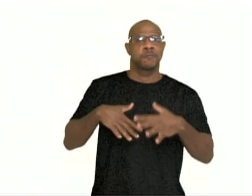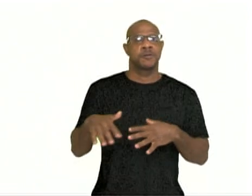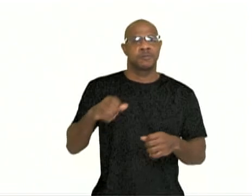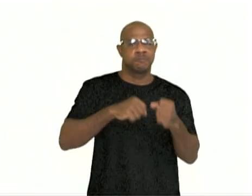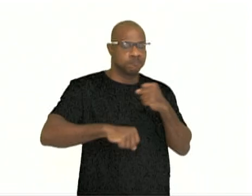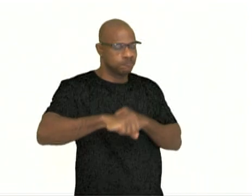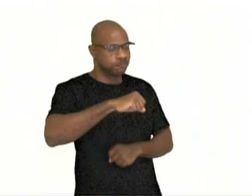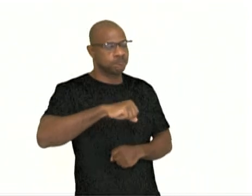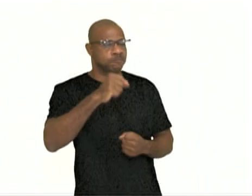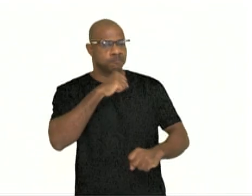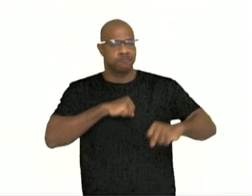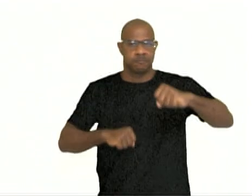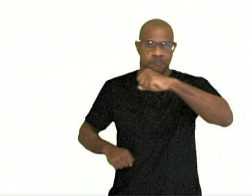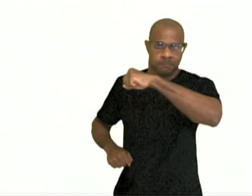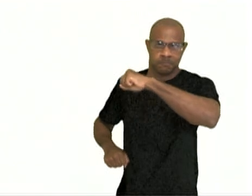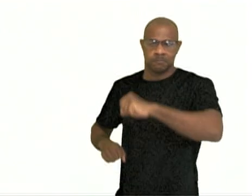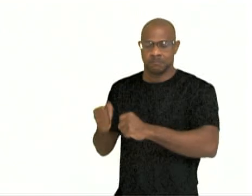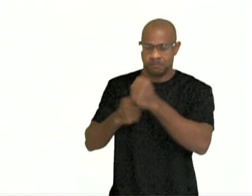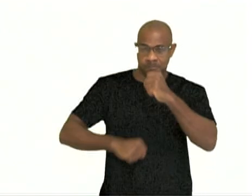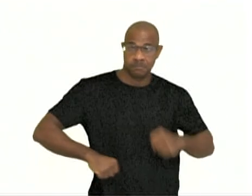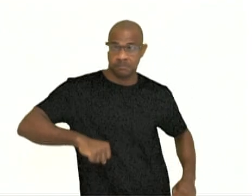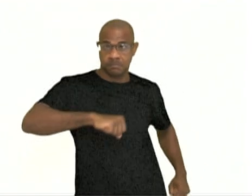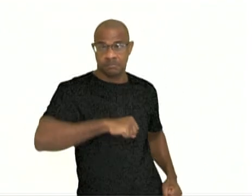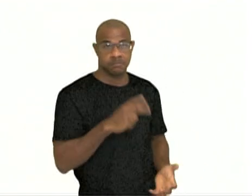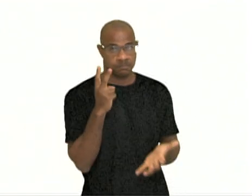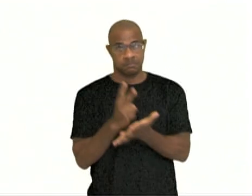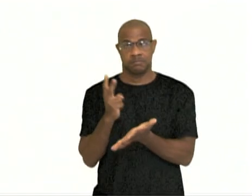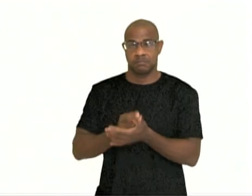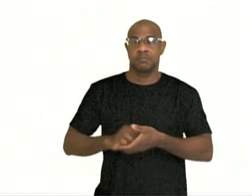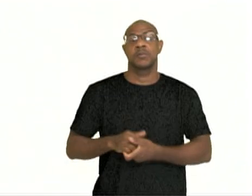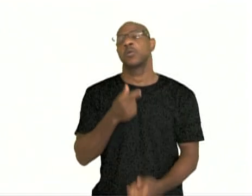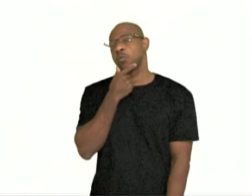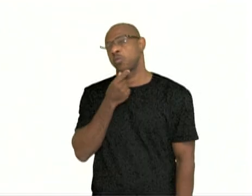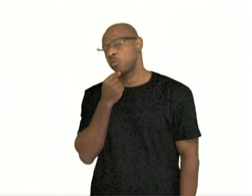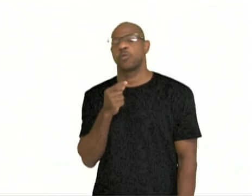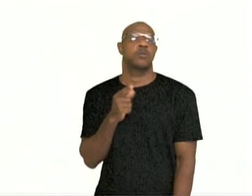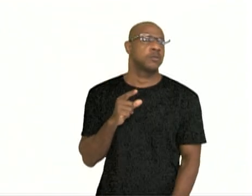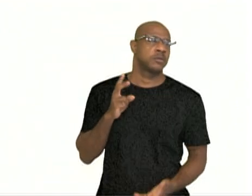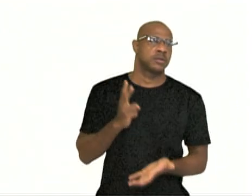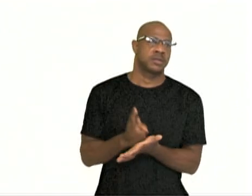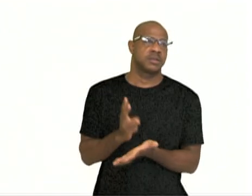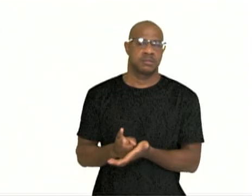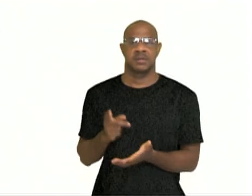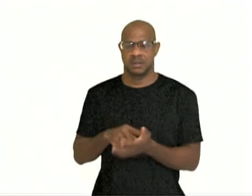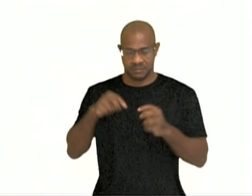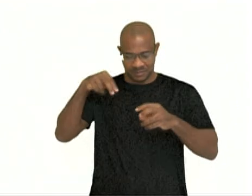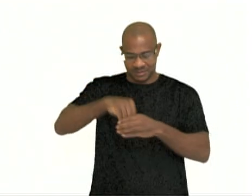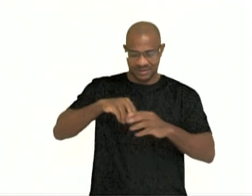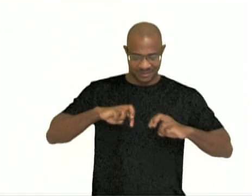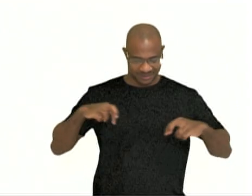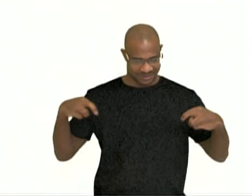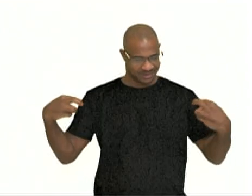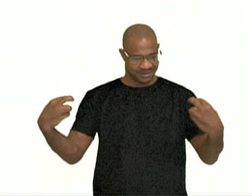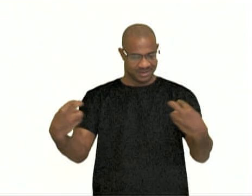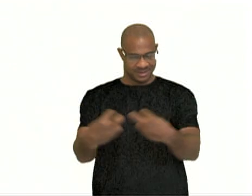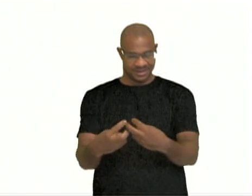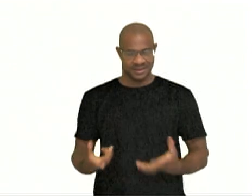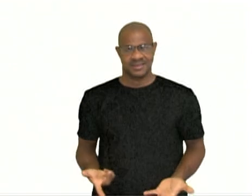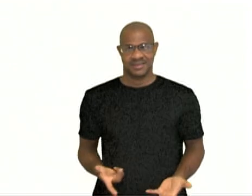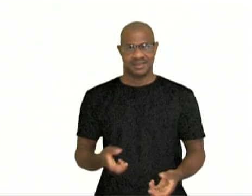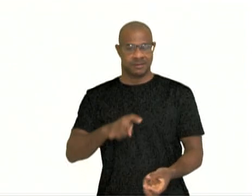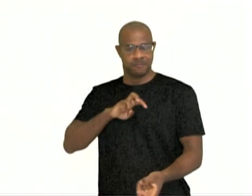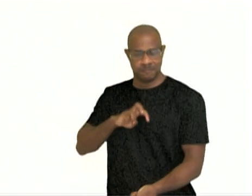é contínuo, tá? Então, o capoeirista, quando está na roda, quando está